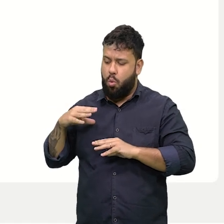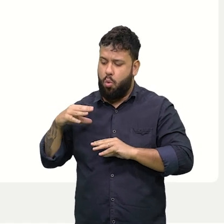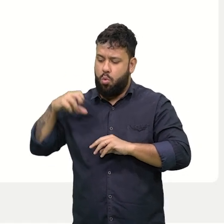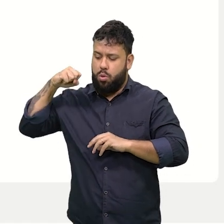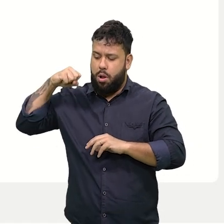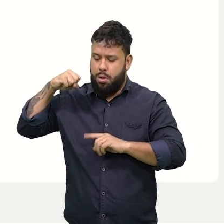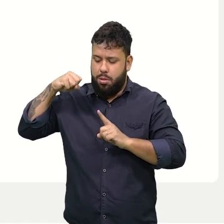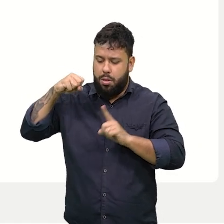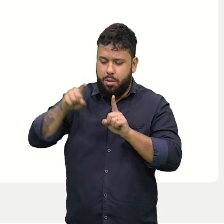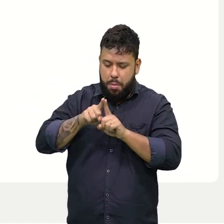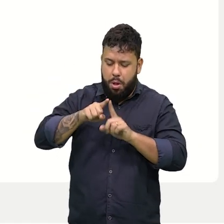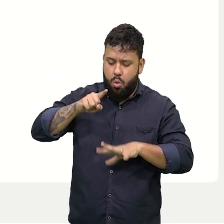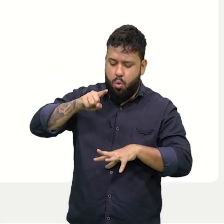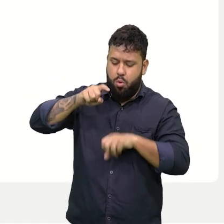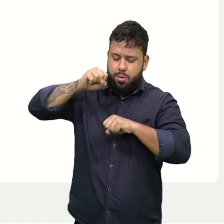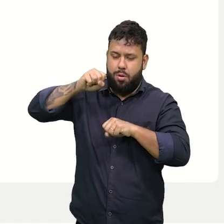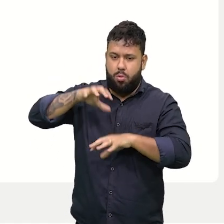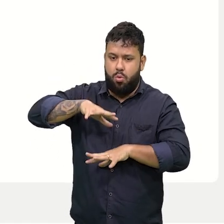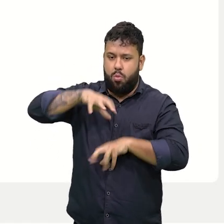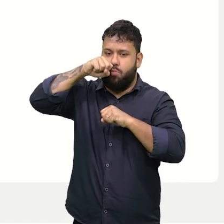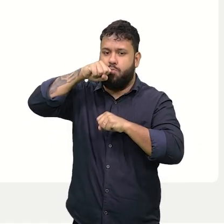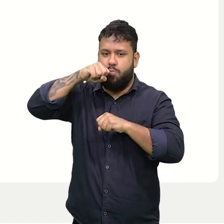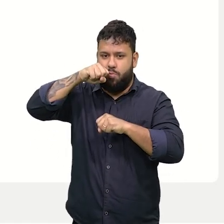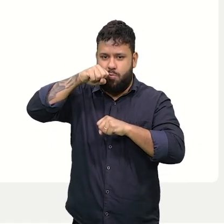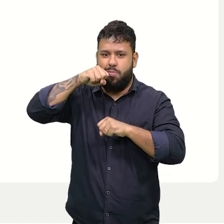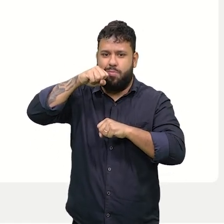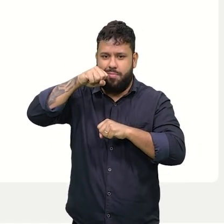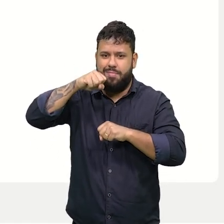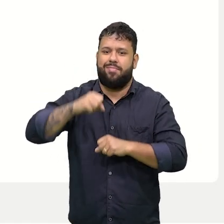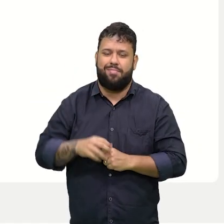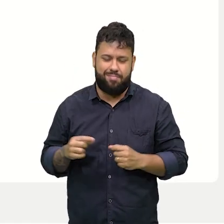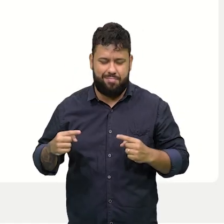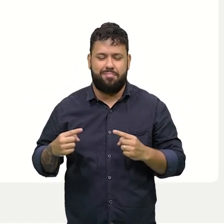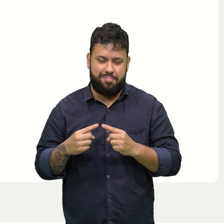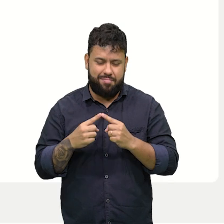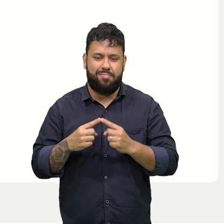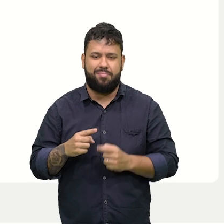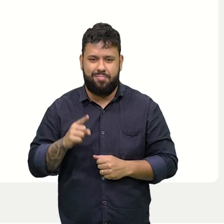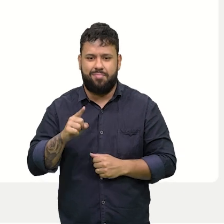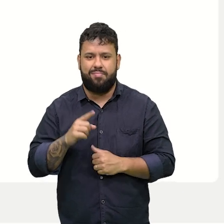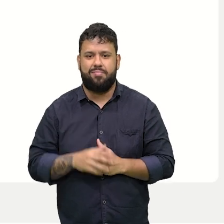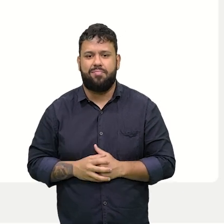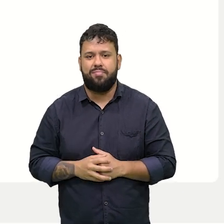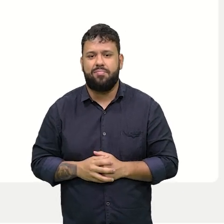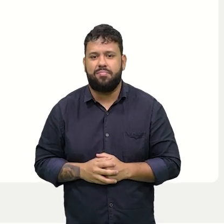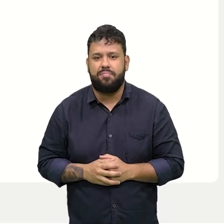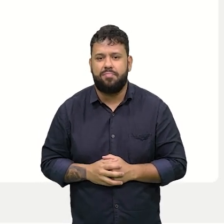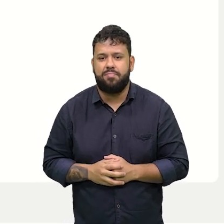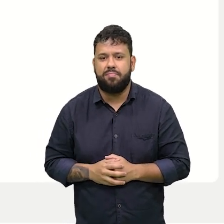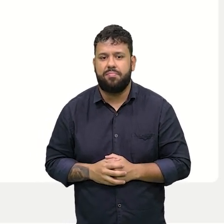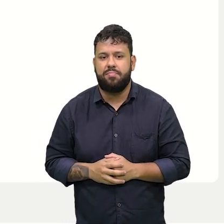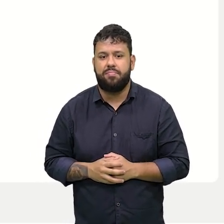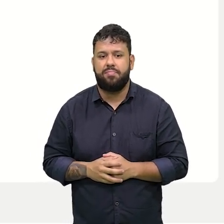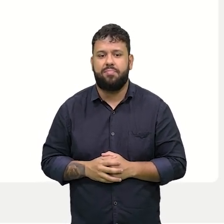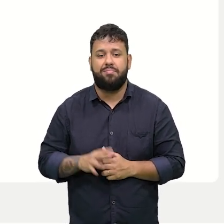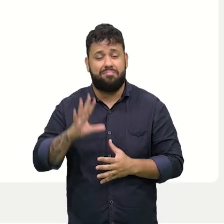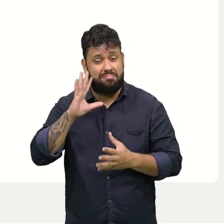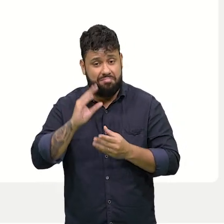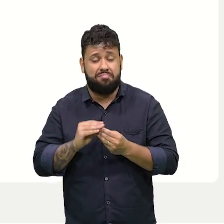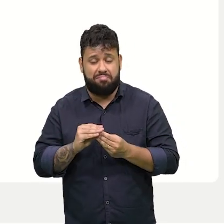contrai. Então, contrai músculo intercostal. Então, você deduz isso, certo? E